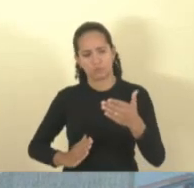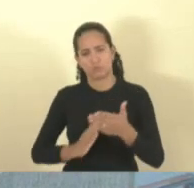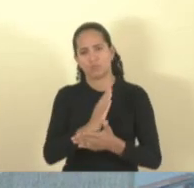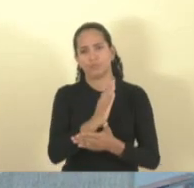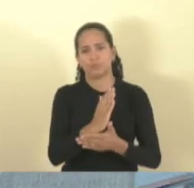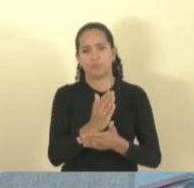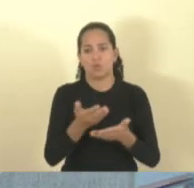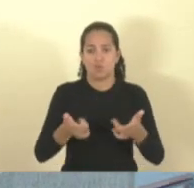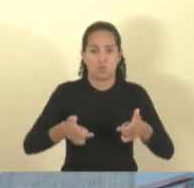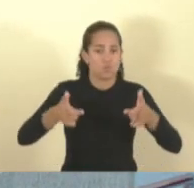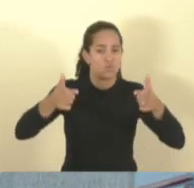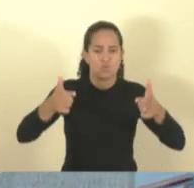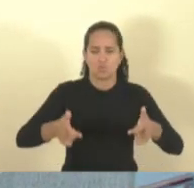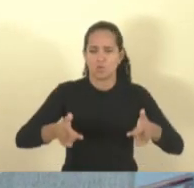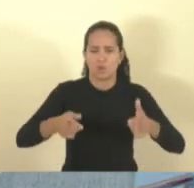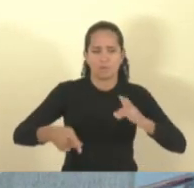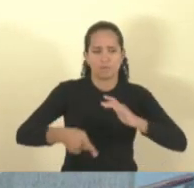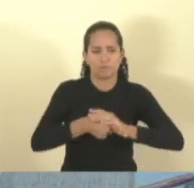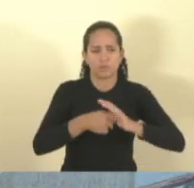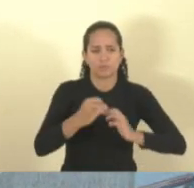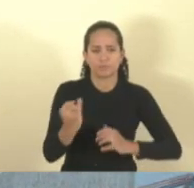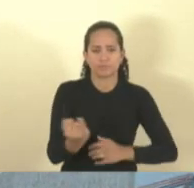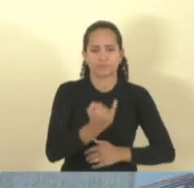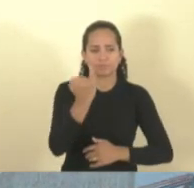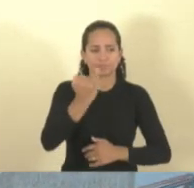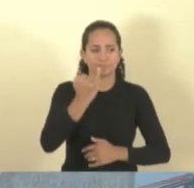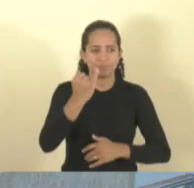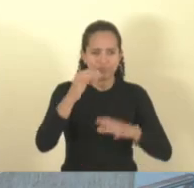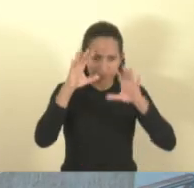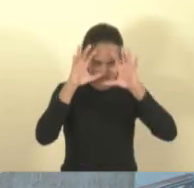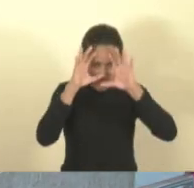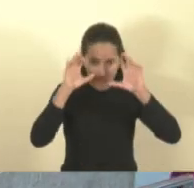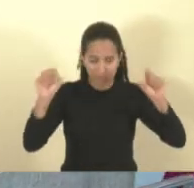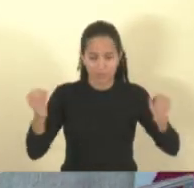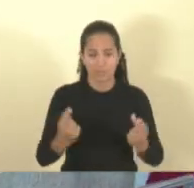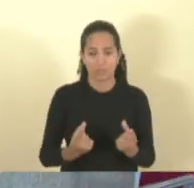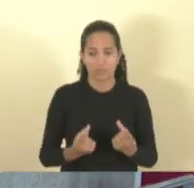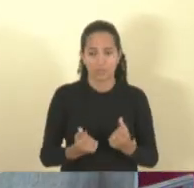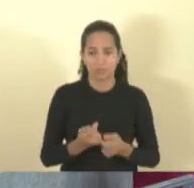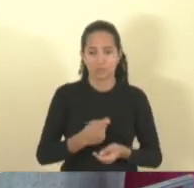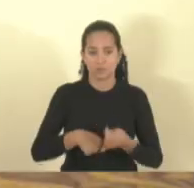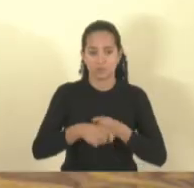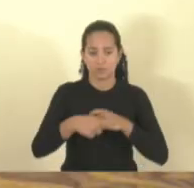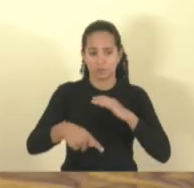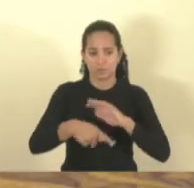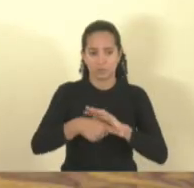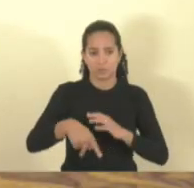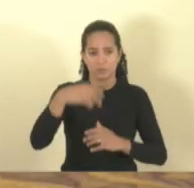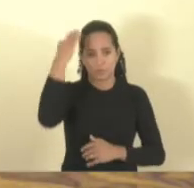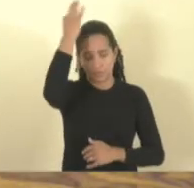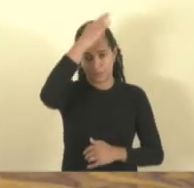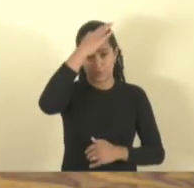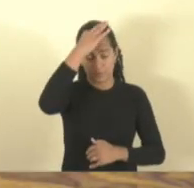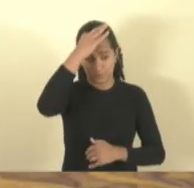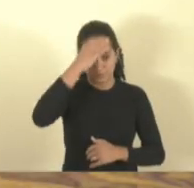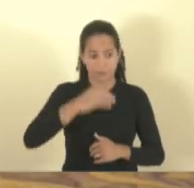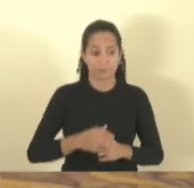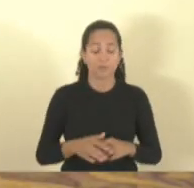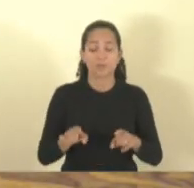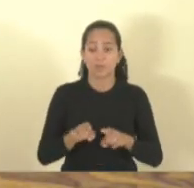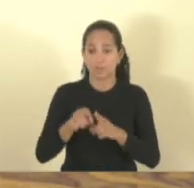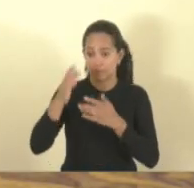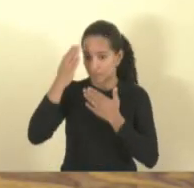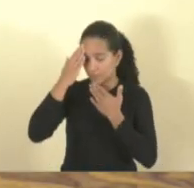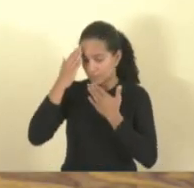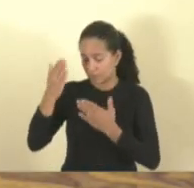importante, importante que é o Tribunal de Contas do nosso Estado. Quero agradecer